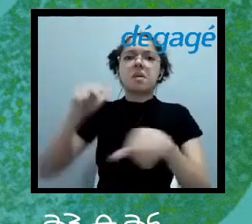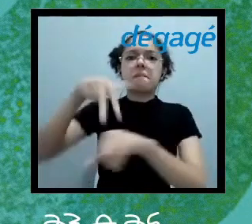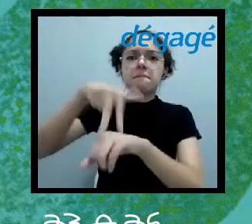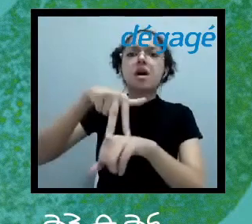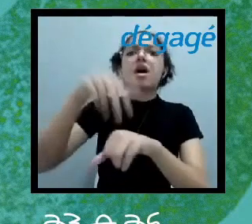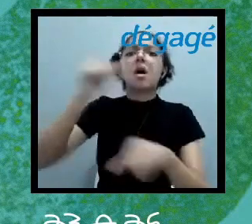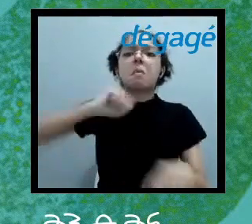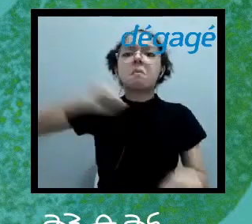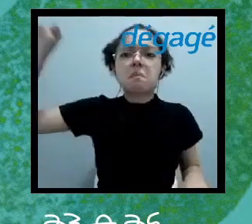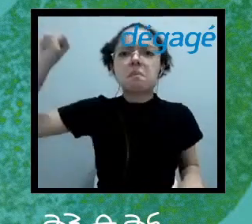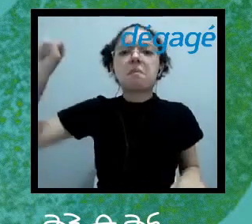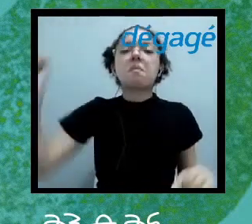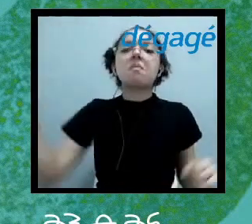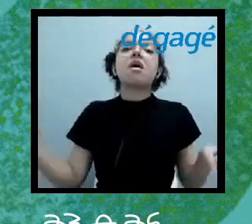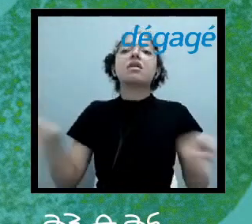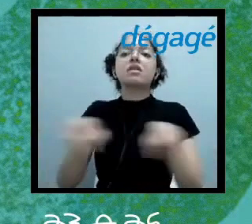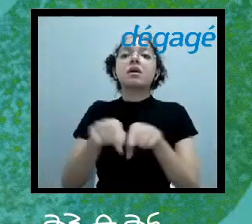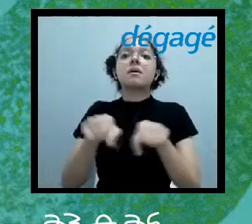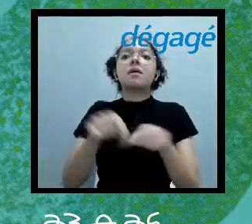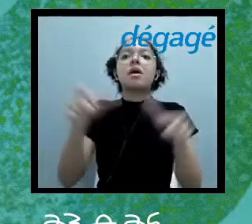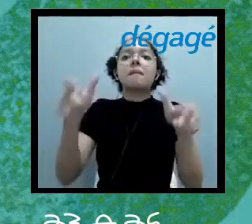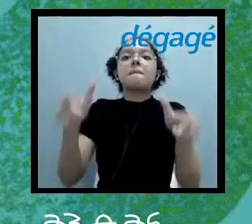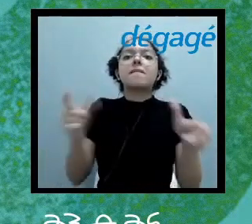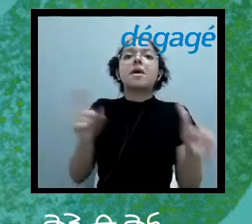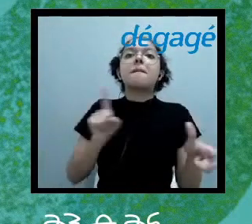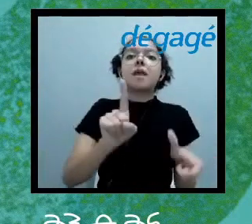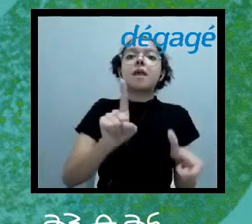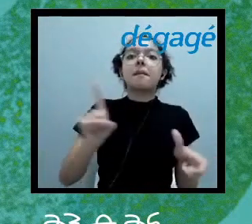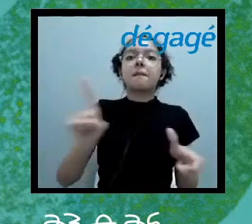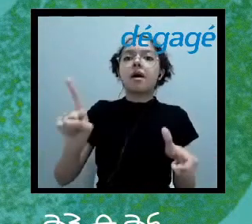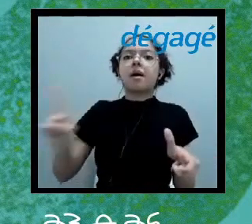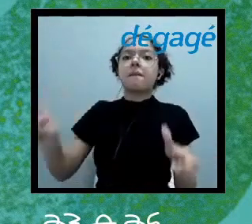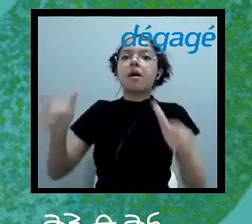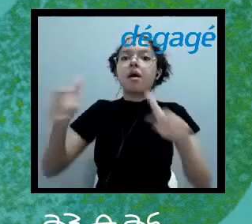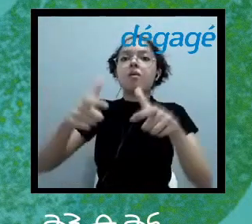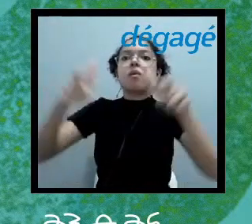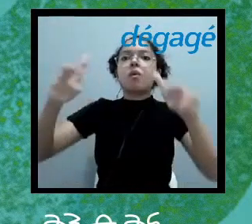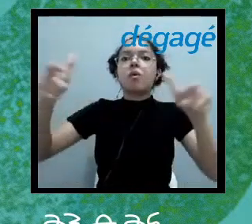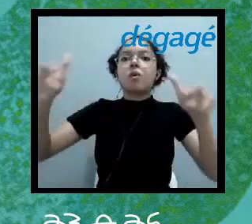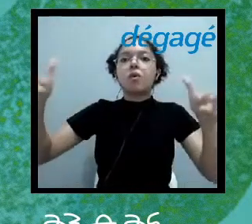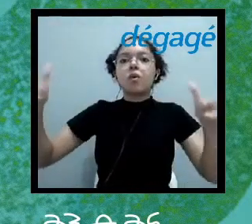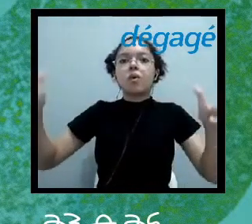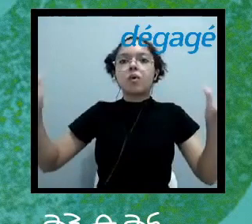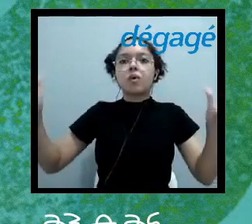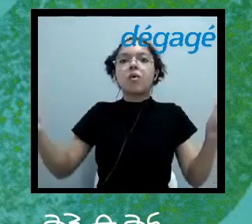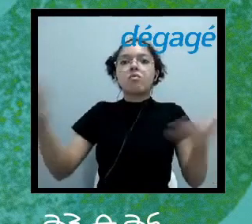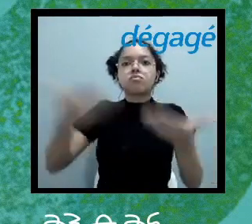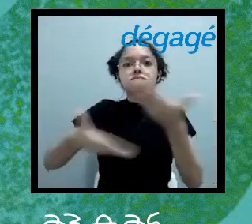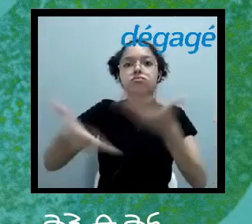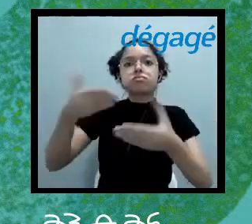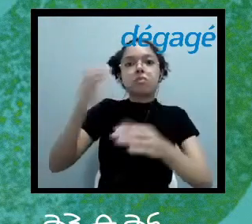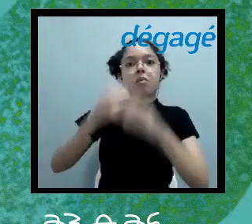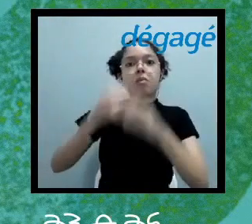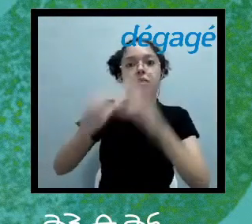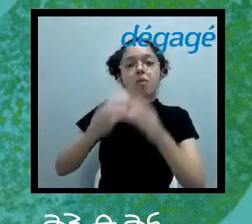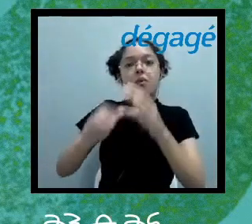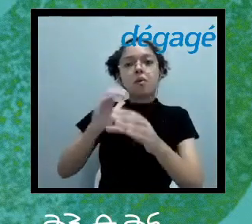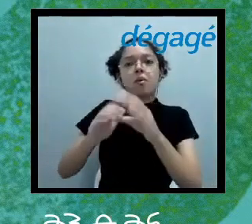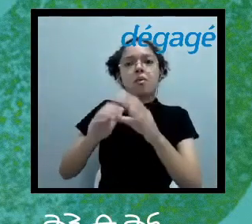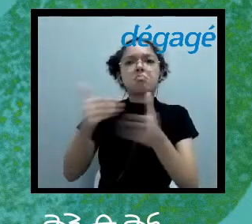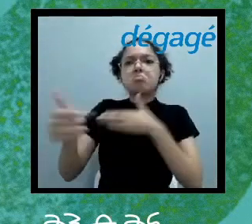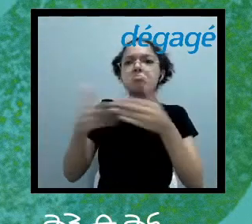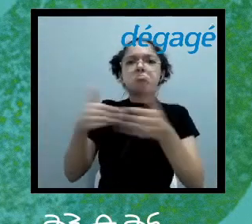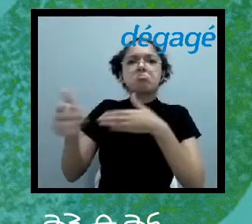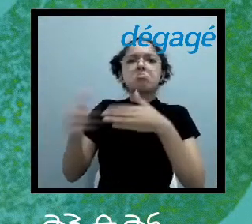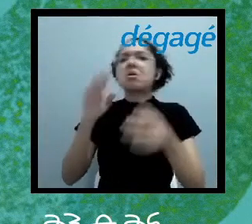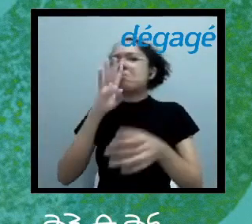criar espaços de relação e troca independente de qualquer coisa, sobre vamos jogar, vamos produzir